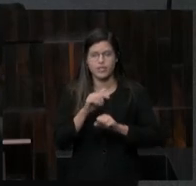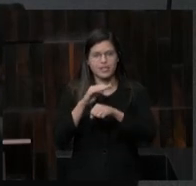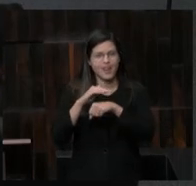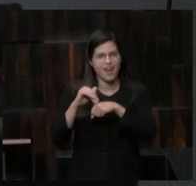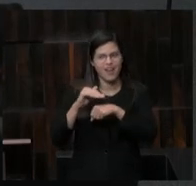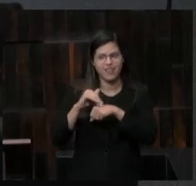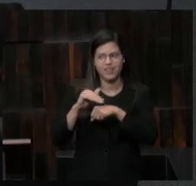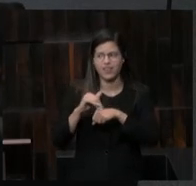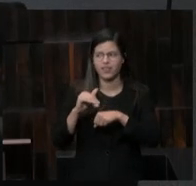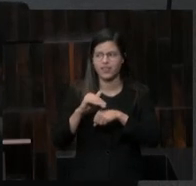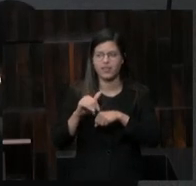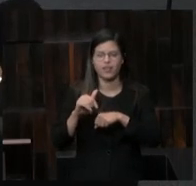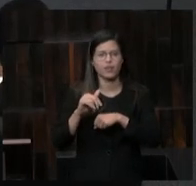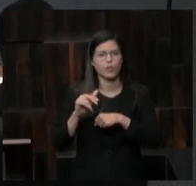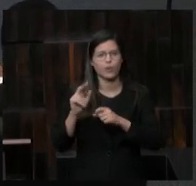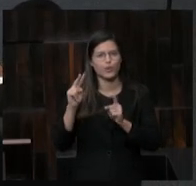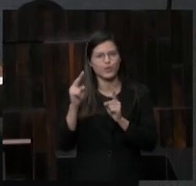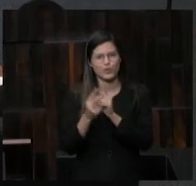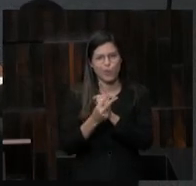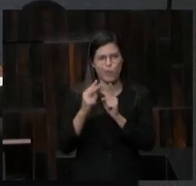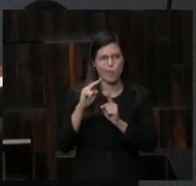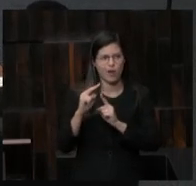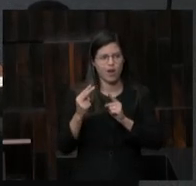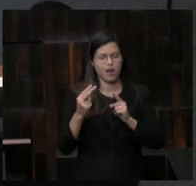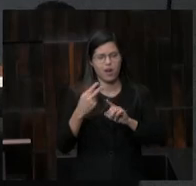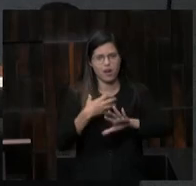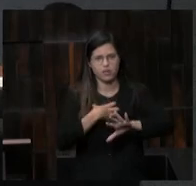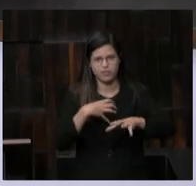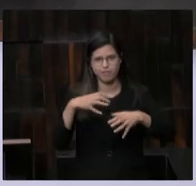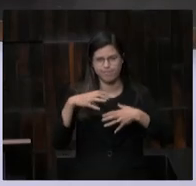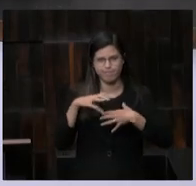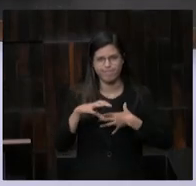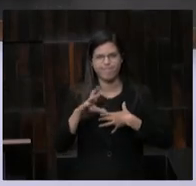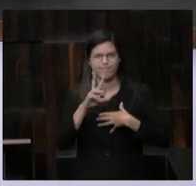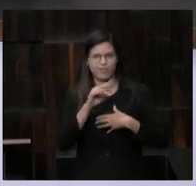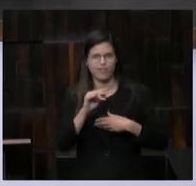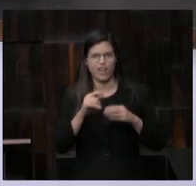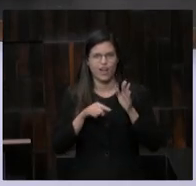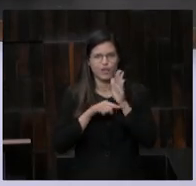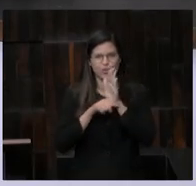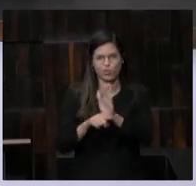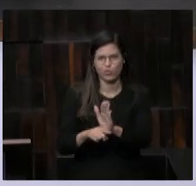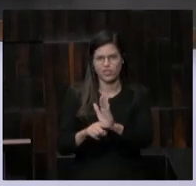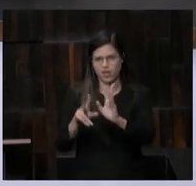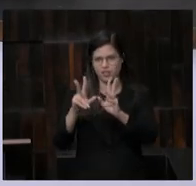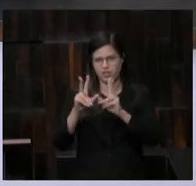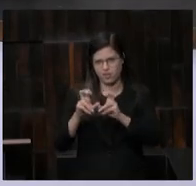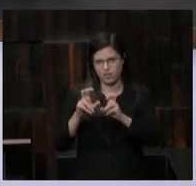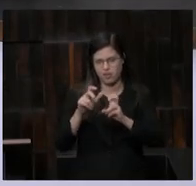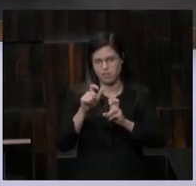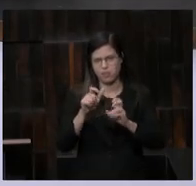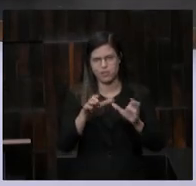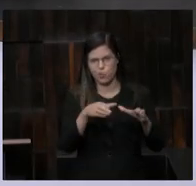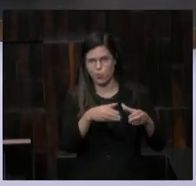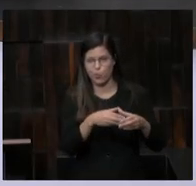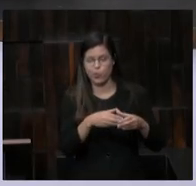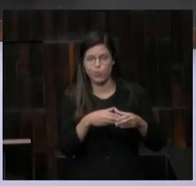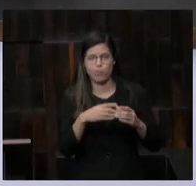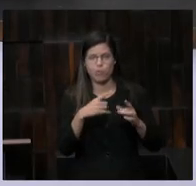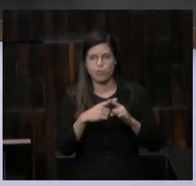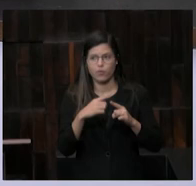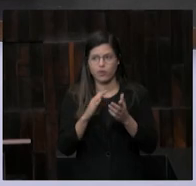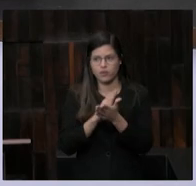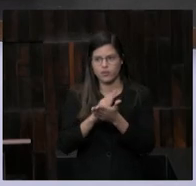com esse olhar sensível, vai ajudar muito esta causa, porque muitas vezes essas